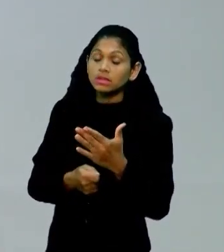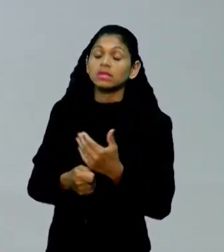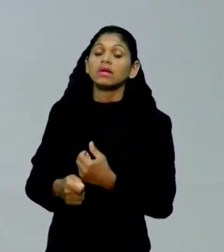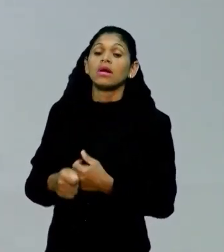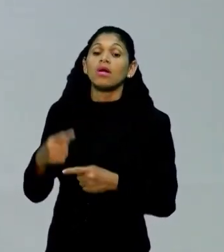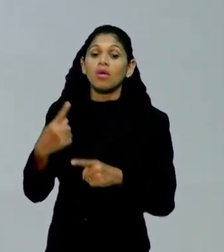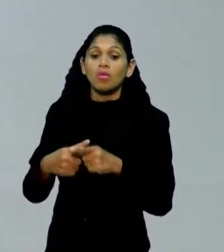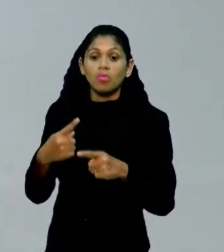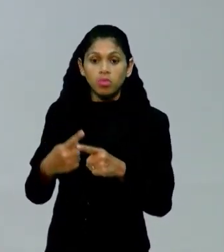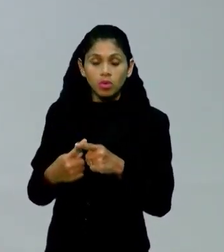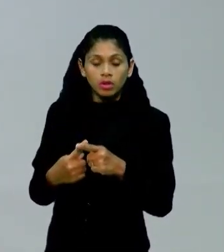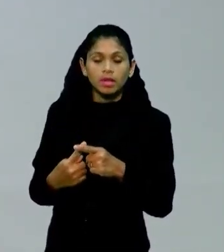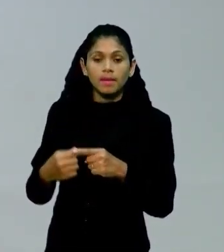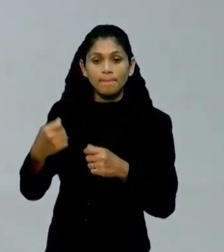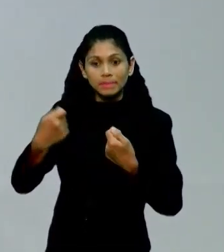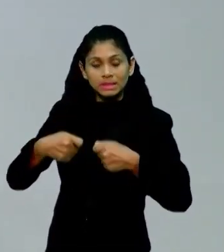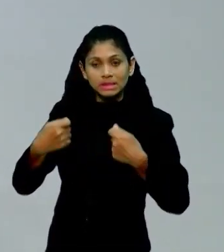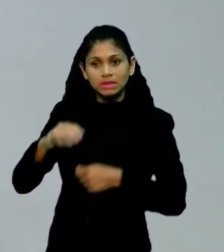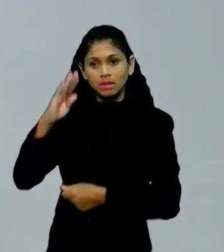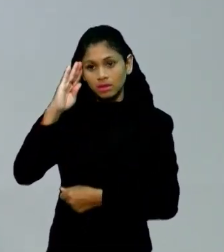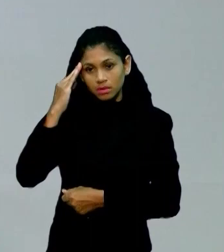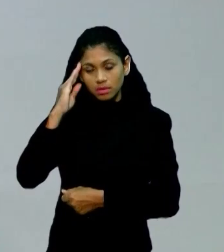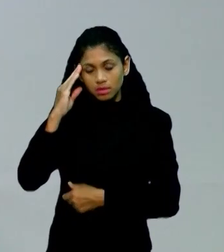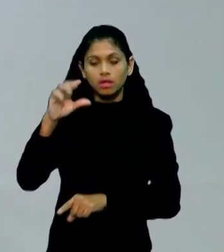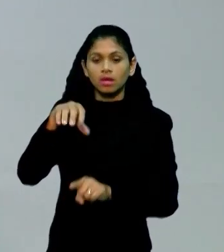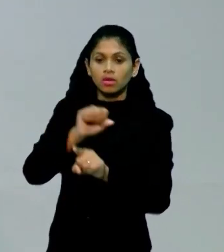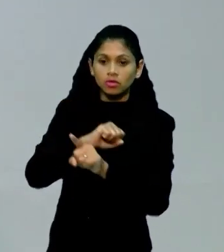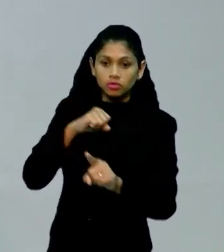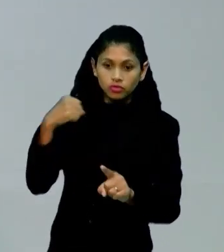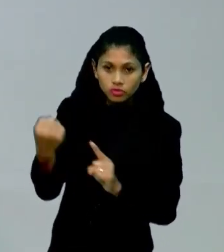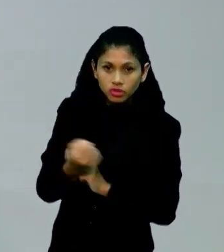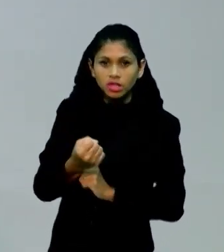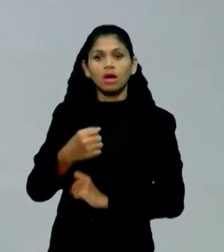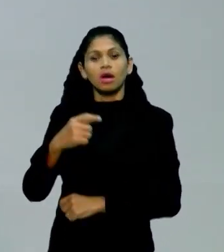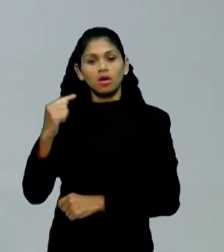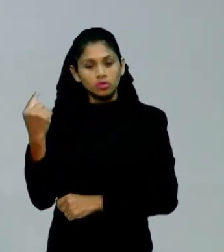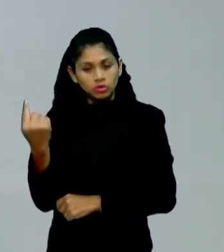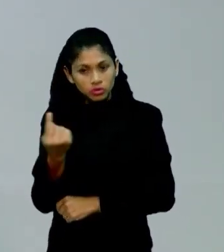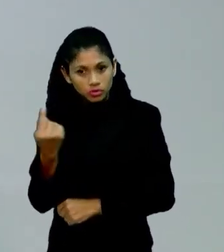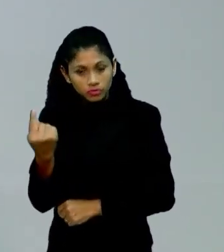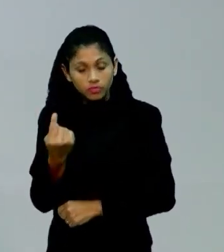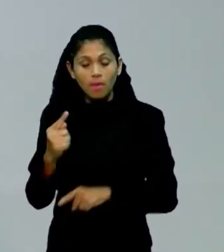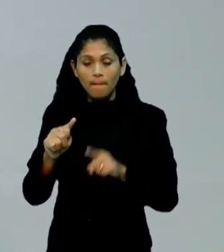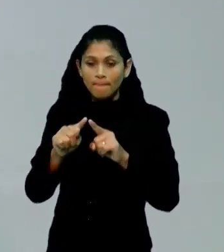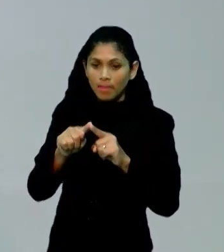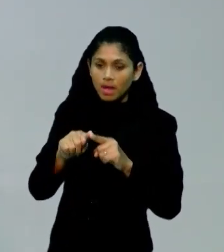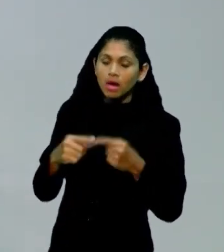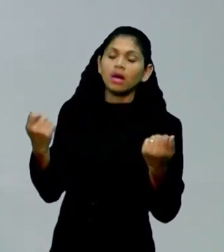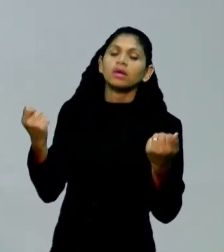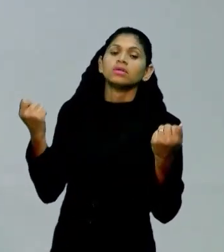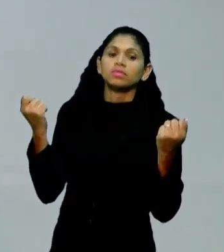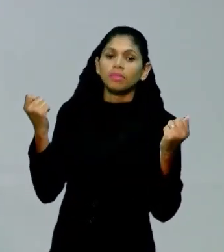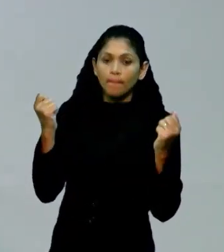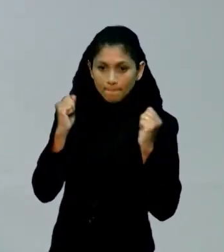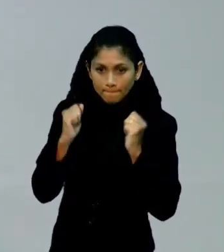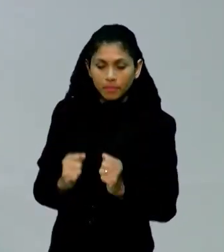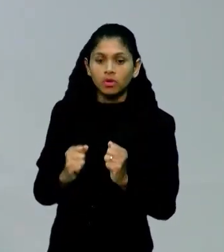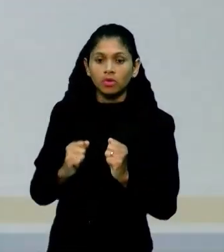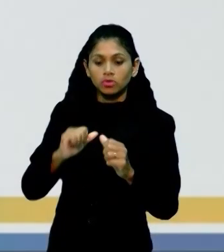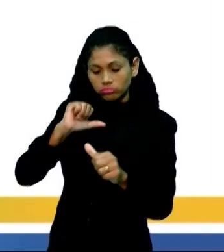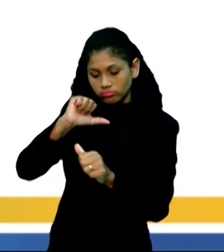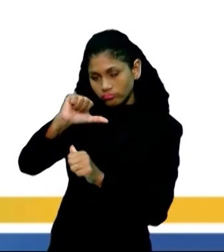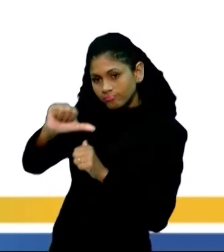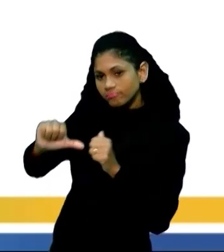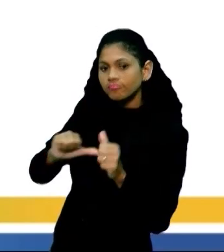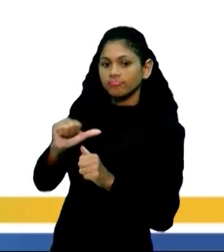é ser social que você é um ser individual mas e que pode adaptar as práticas de diversas formas tranquilo